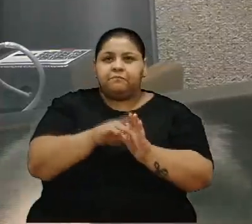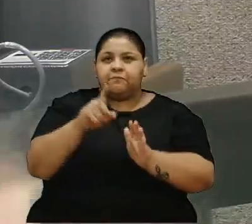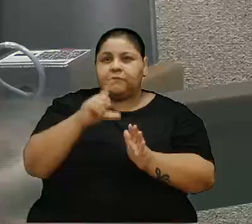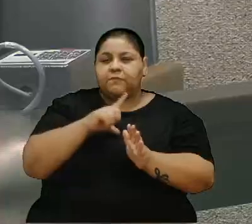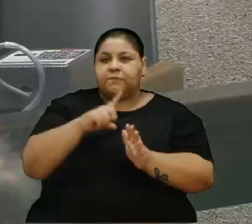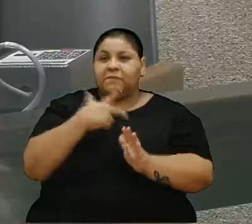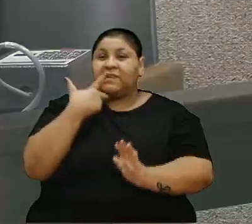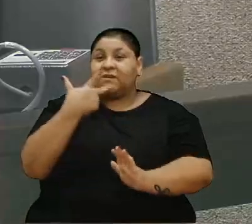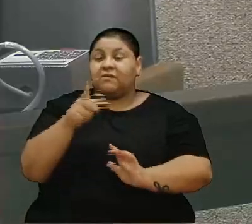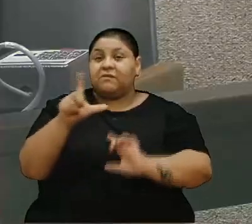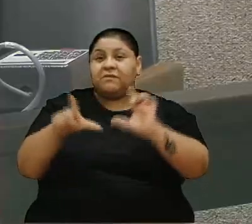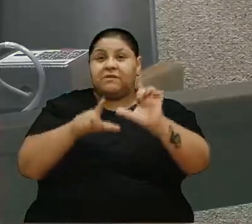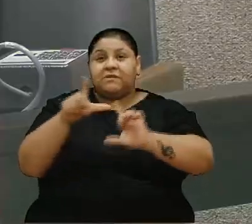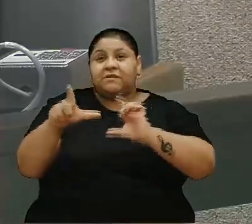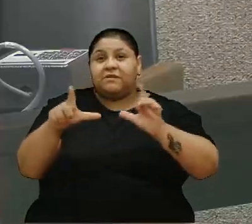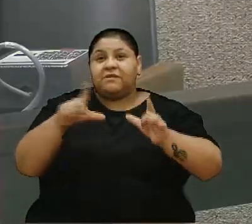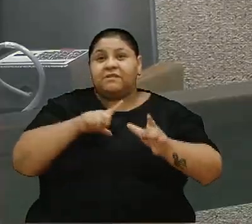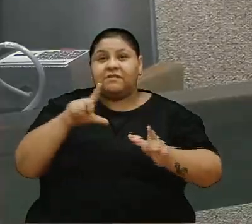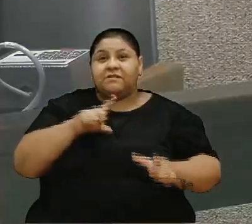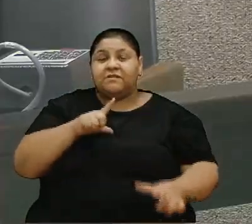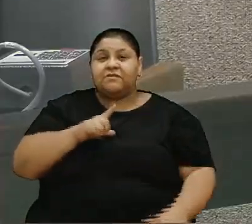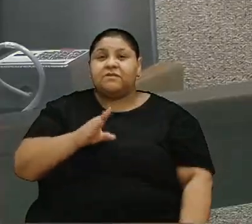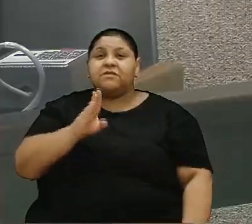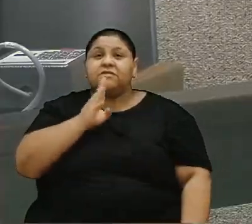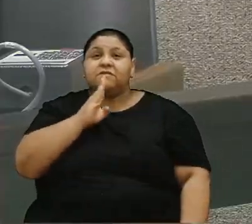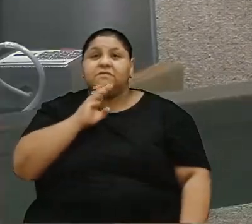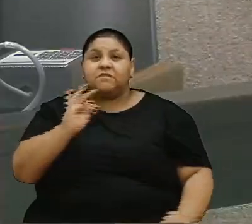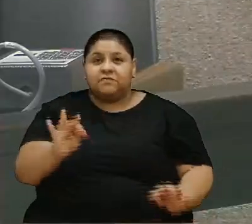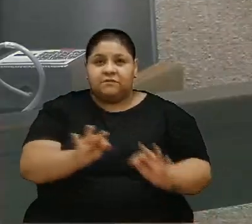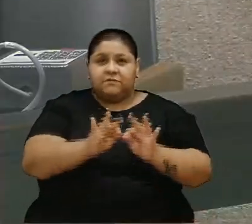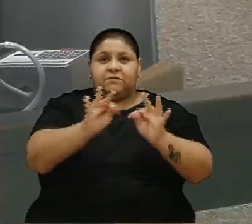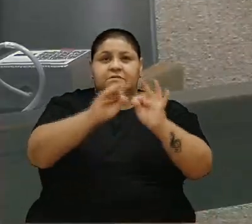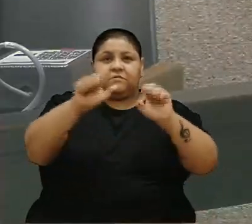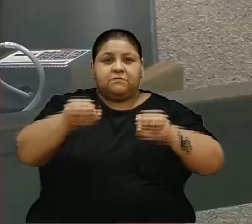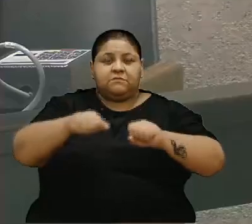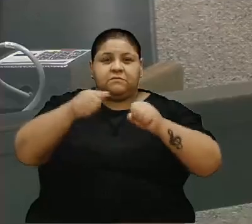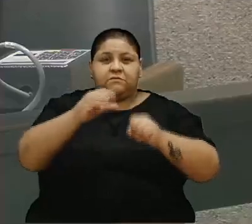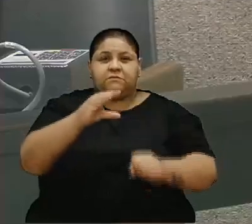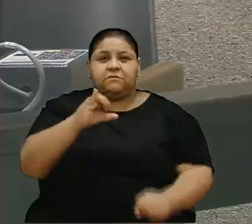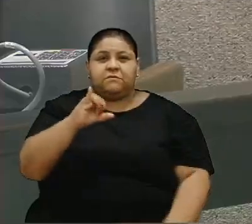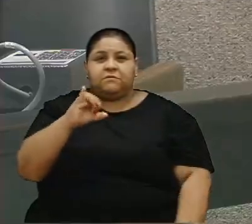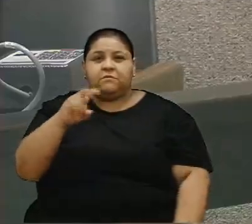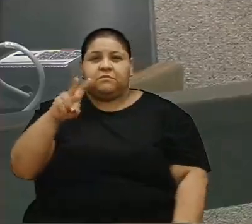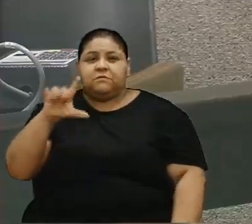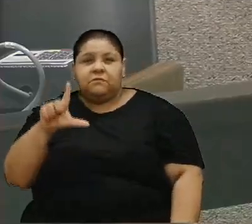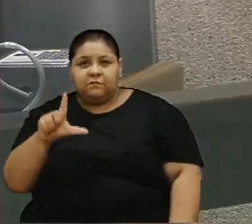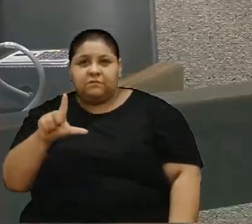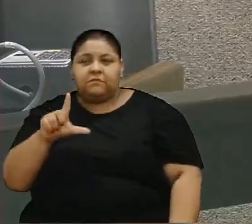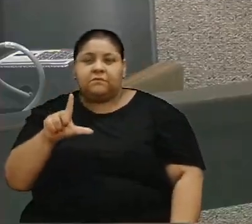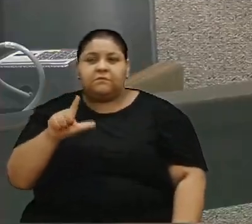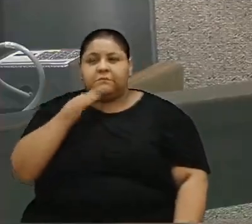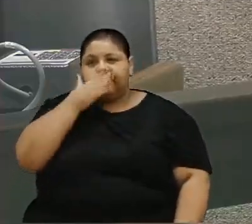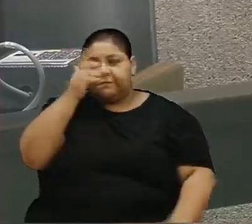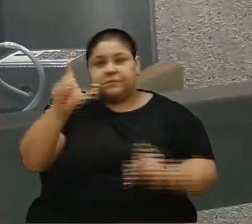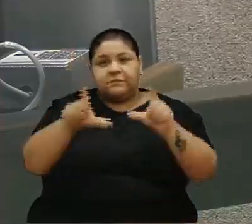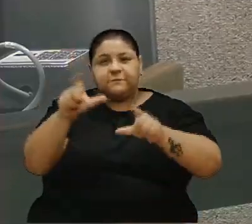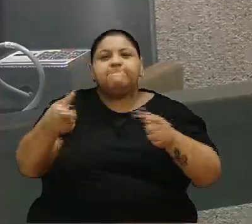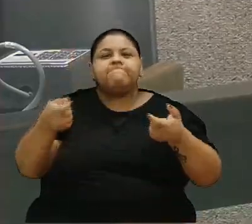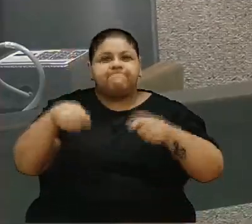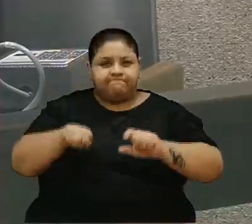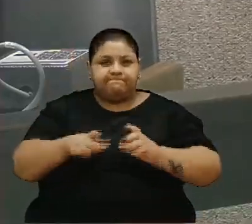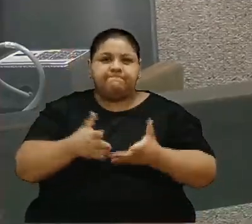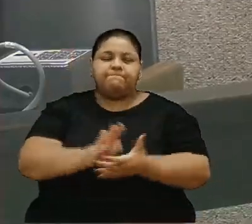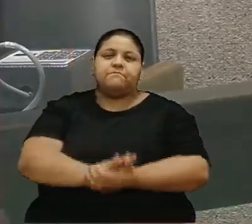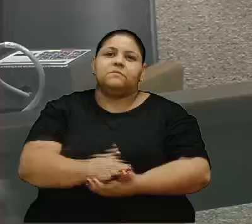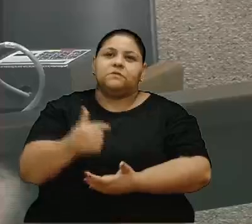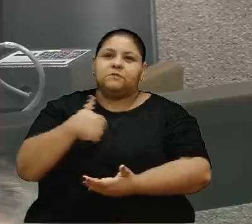que falar para as pessoas, a gente não tem o conhecimento técnico que a Defesa Civil tem e as pessoas precisam disso, né?